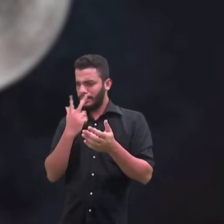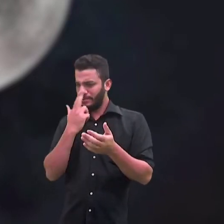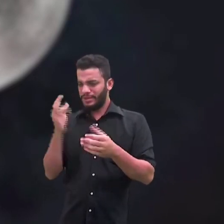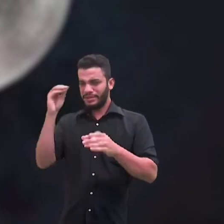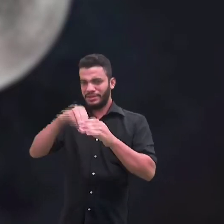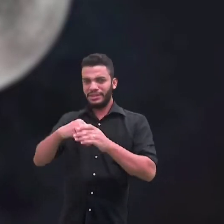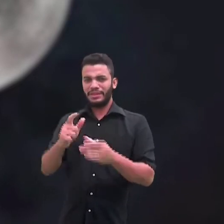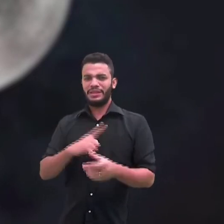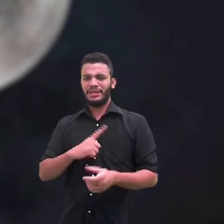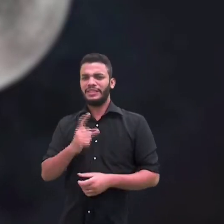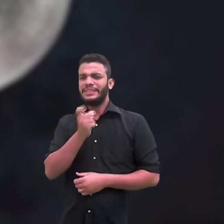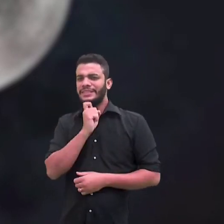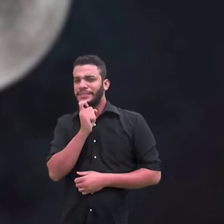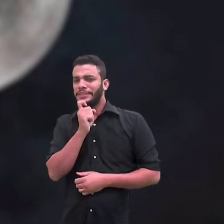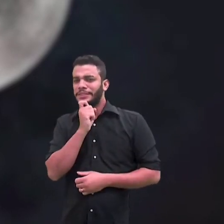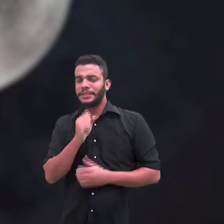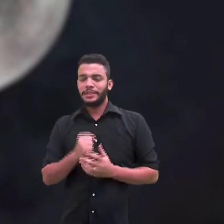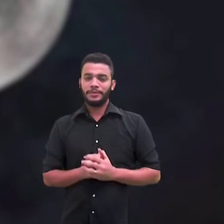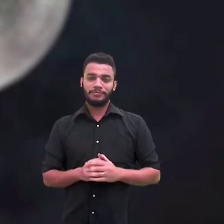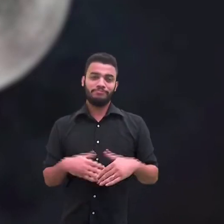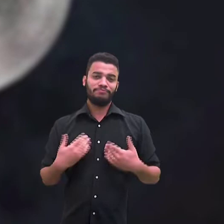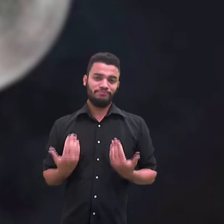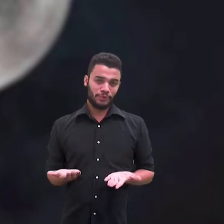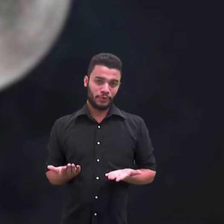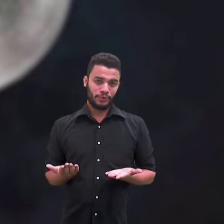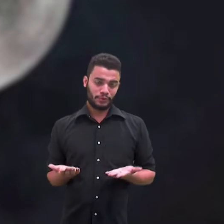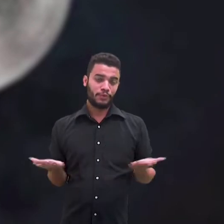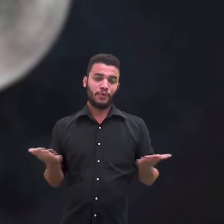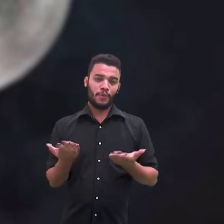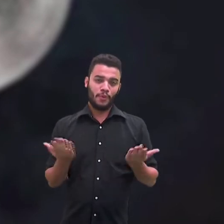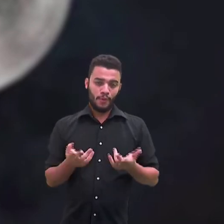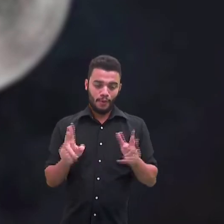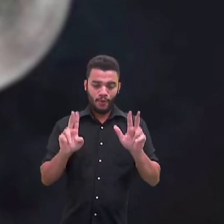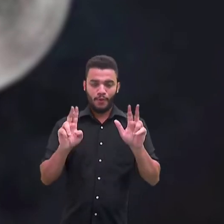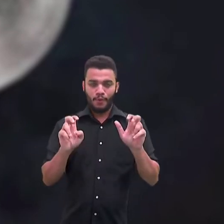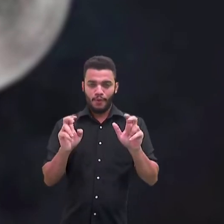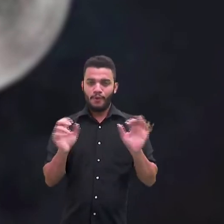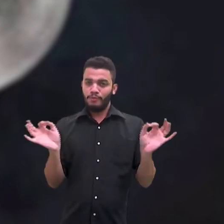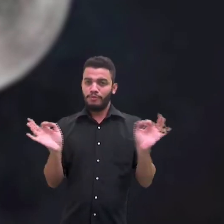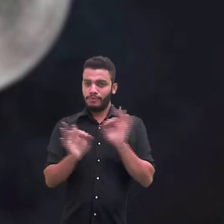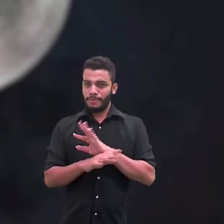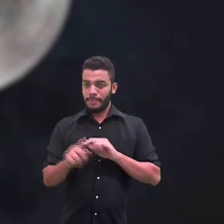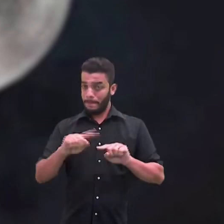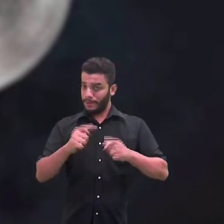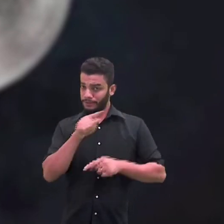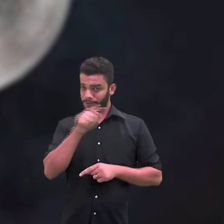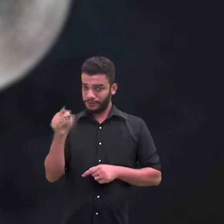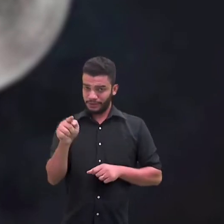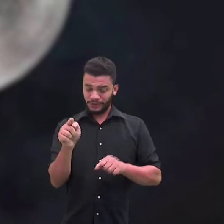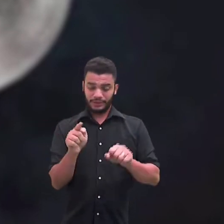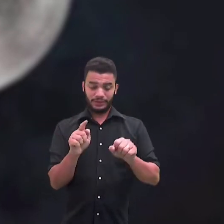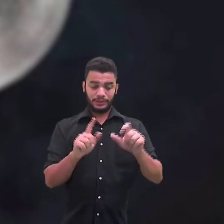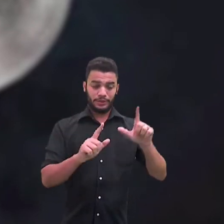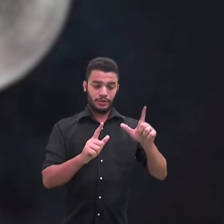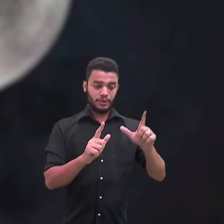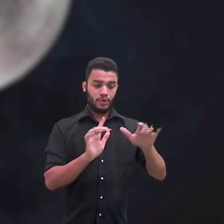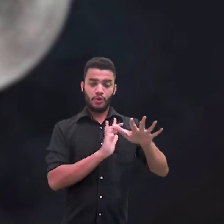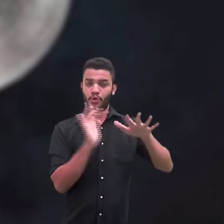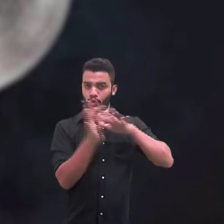Muito legal esse assunto. Chegamos ao final de mais um estudante de ação e não se esqueça de seguir em nossas redes